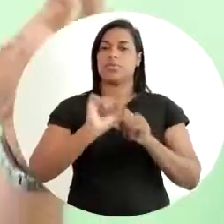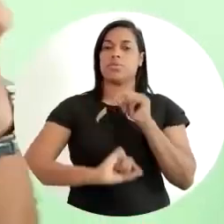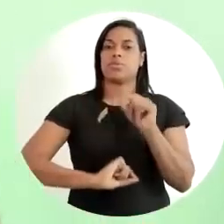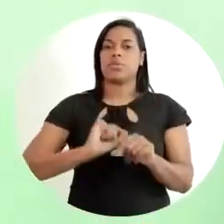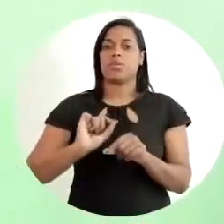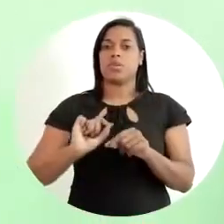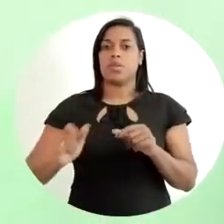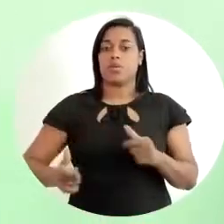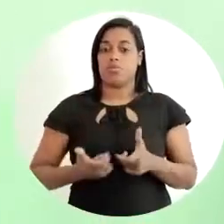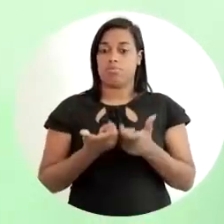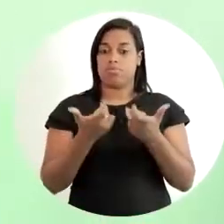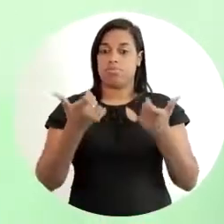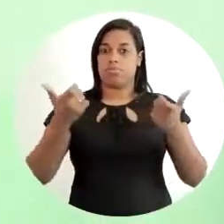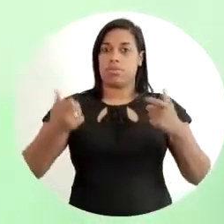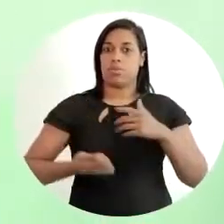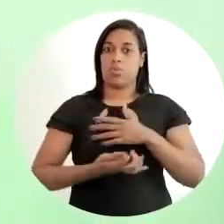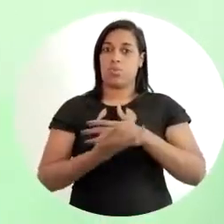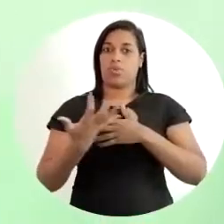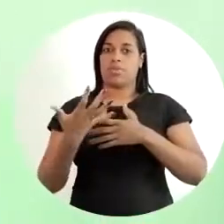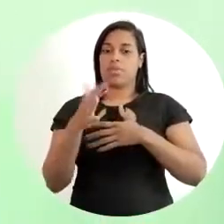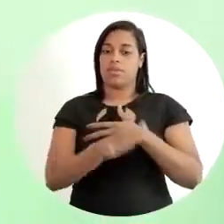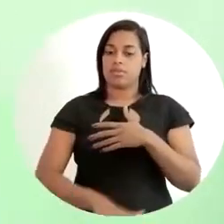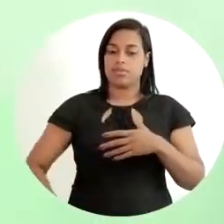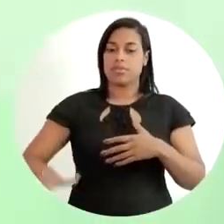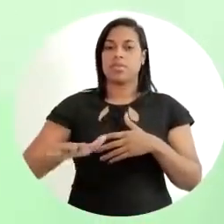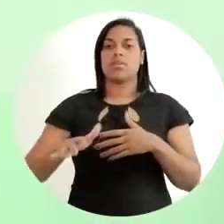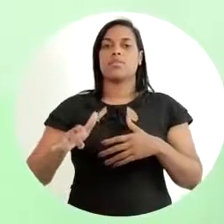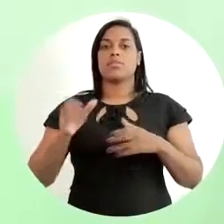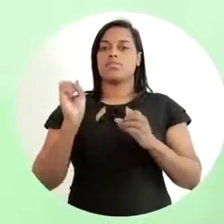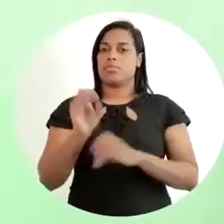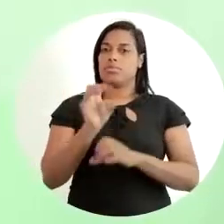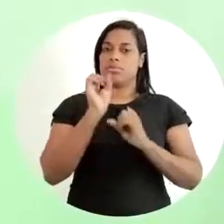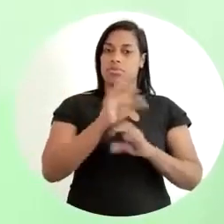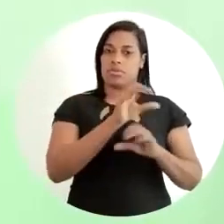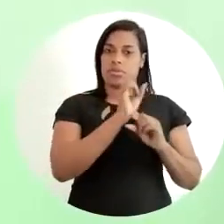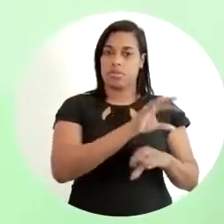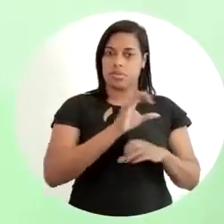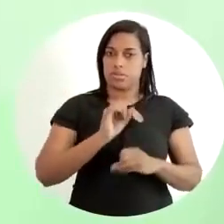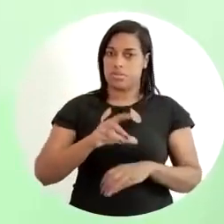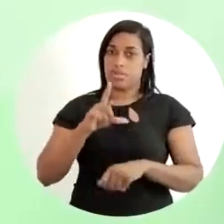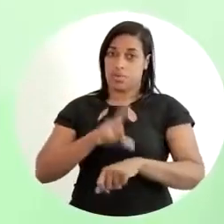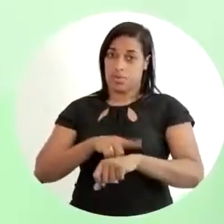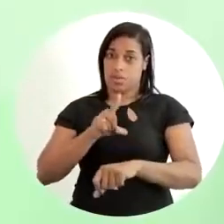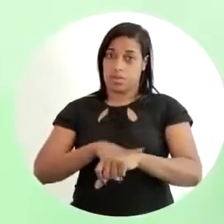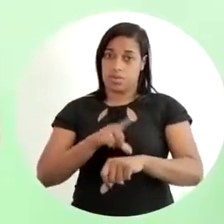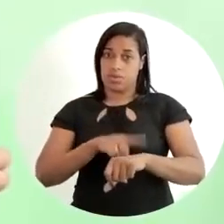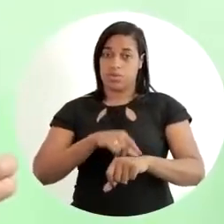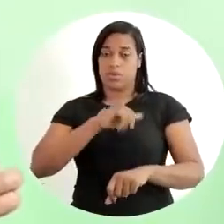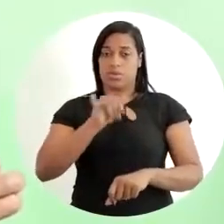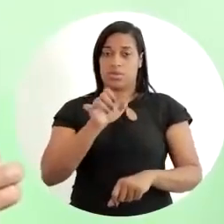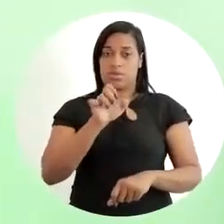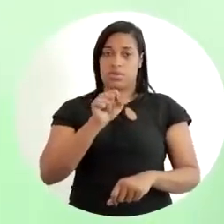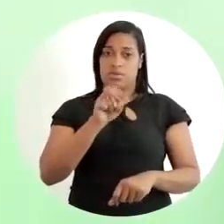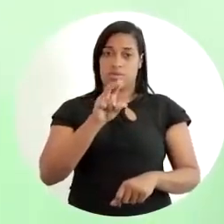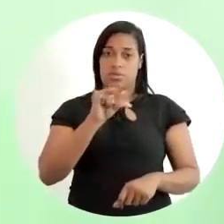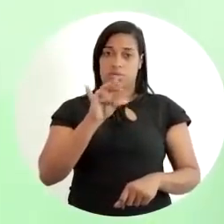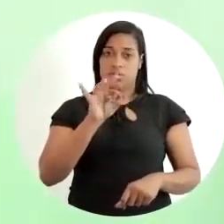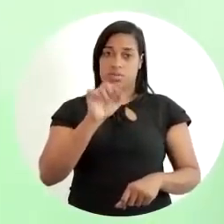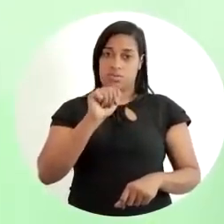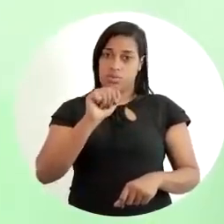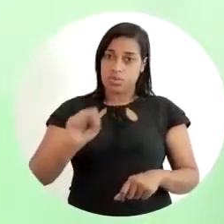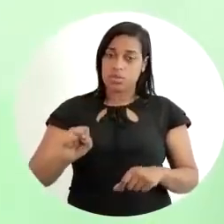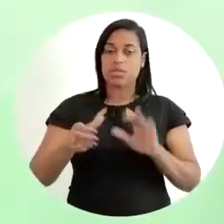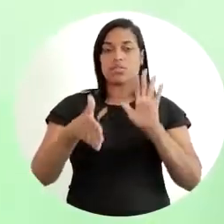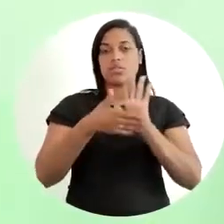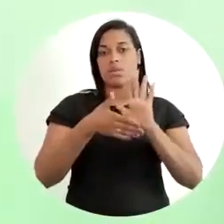que aglutinar um grande número de crianças para poder se ensinar. Durante o período dos